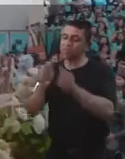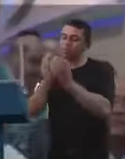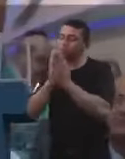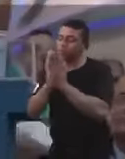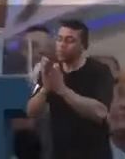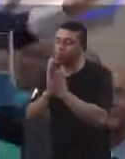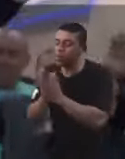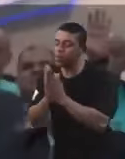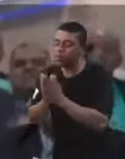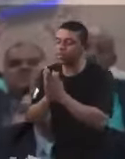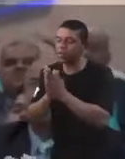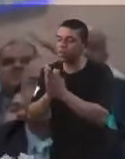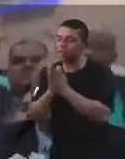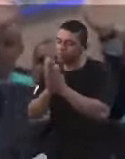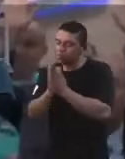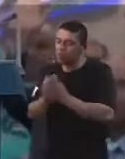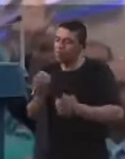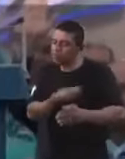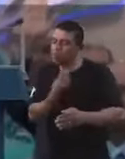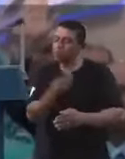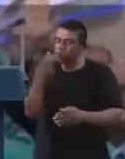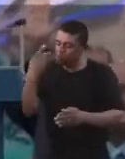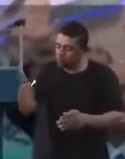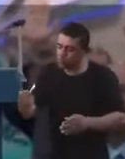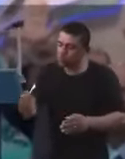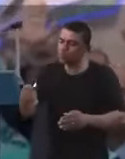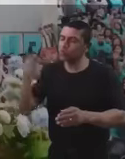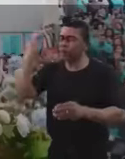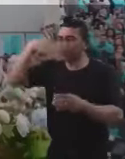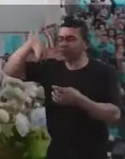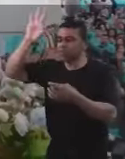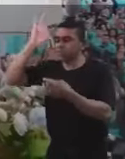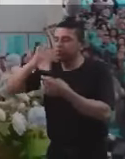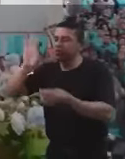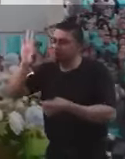seja cheio do Espírito